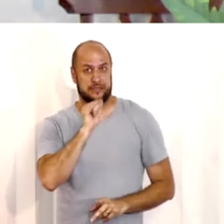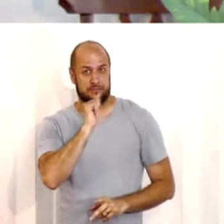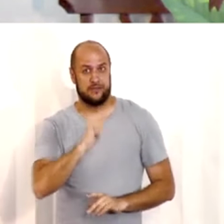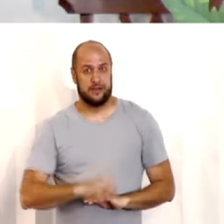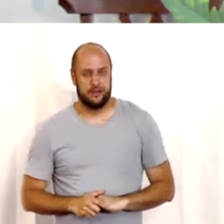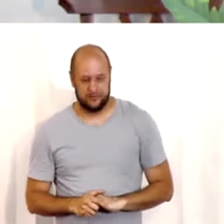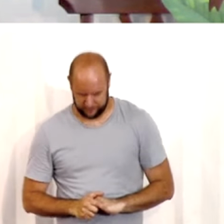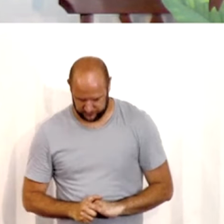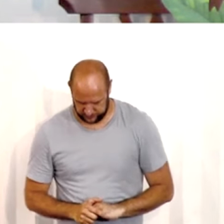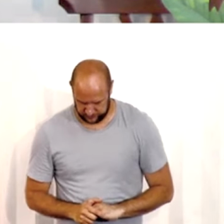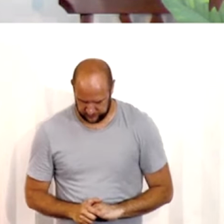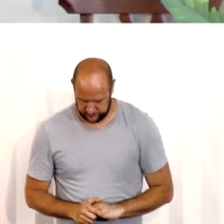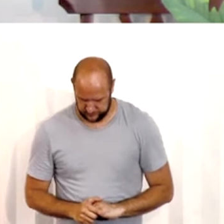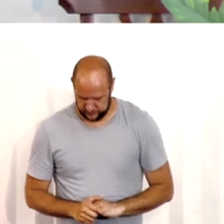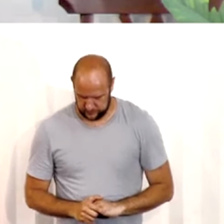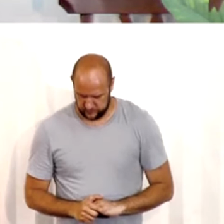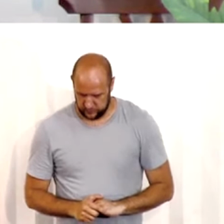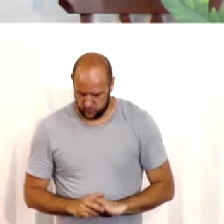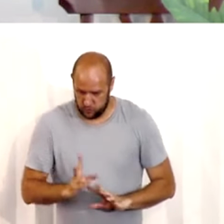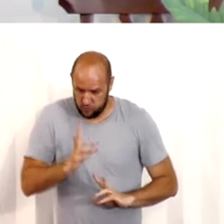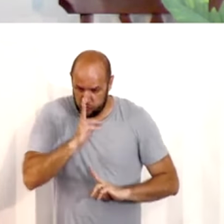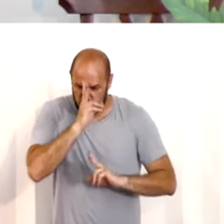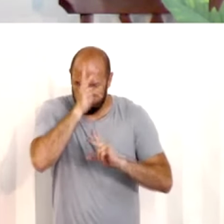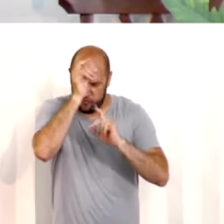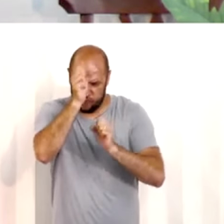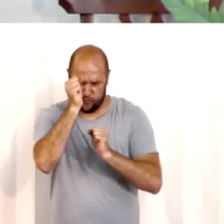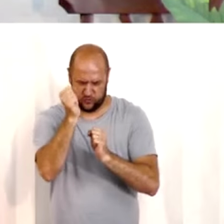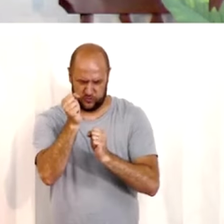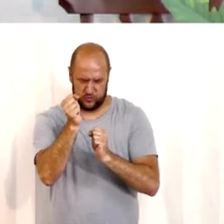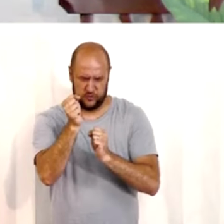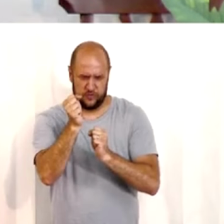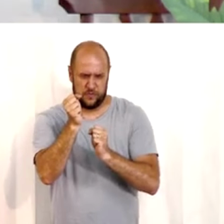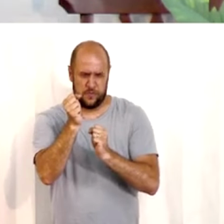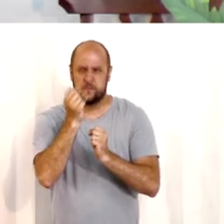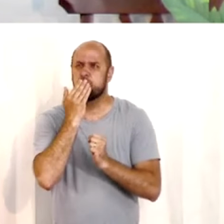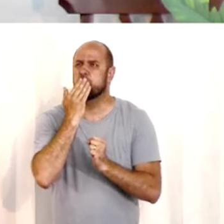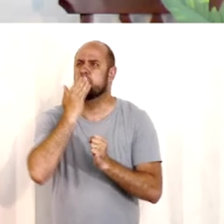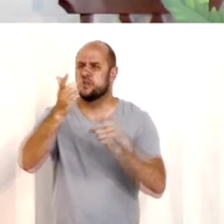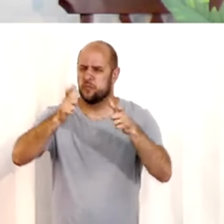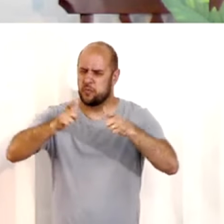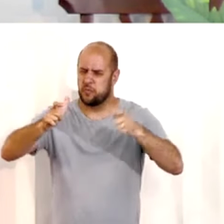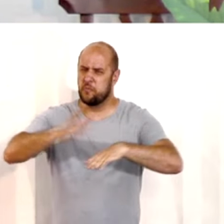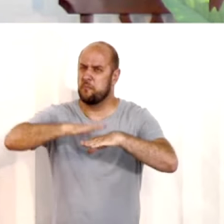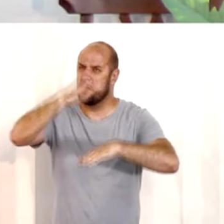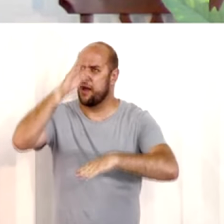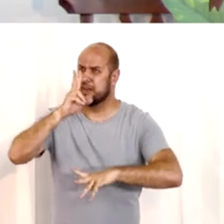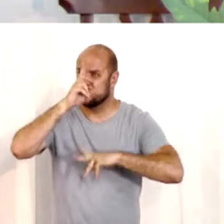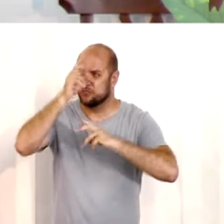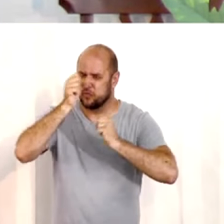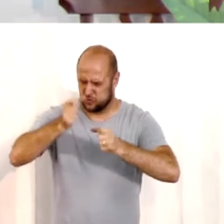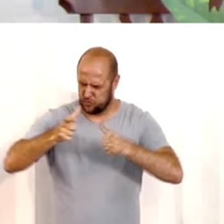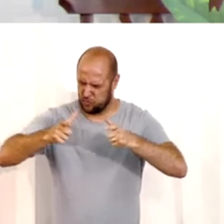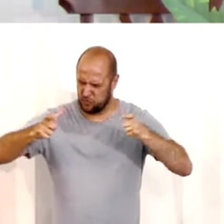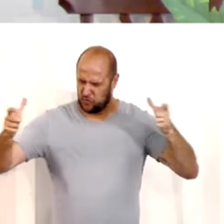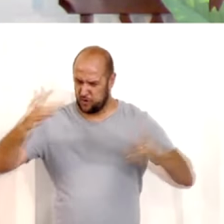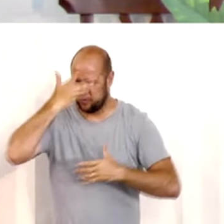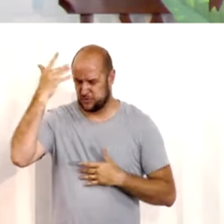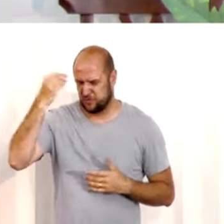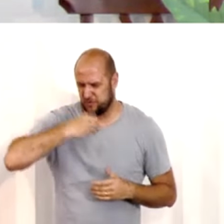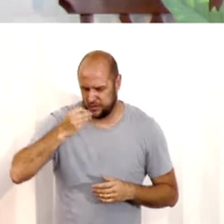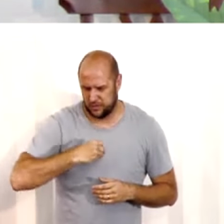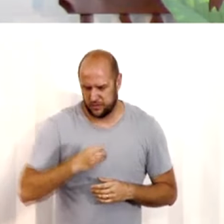faz forte ao cansado, multiplica as forças ao que não tem nenhum vigor. Os